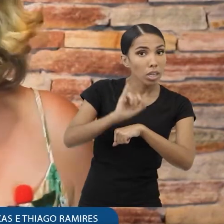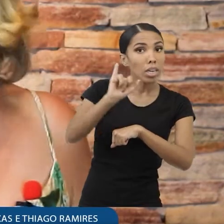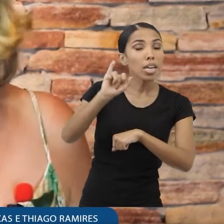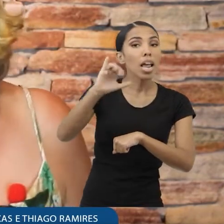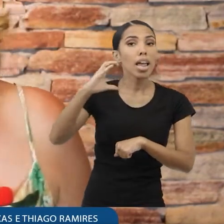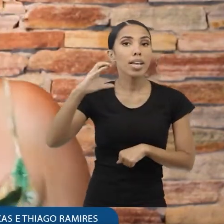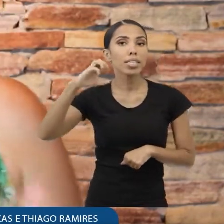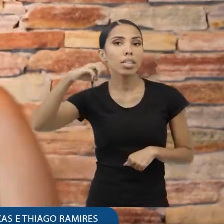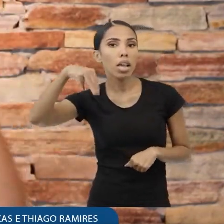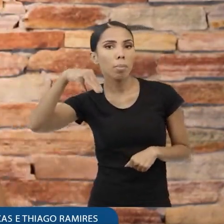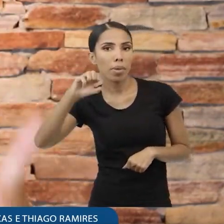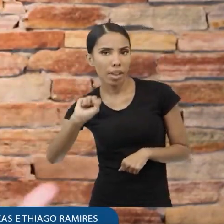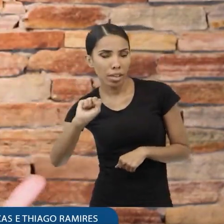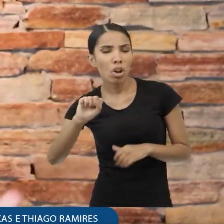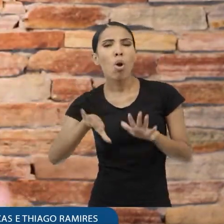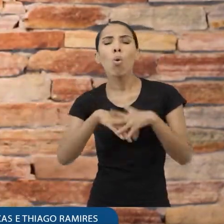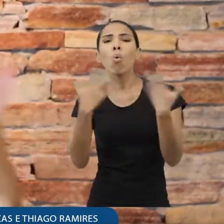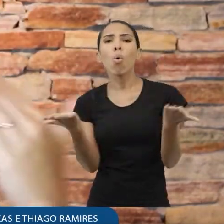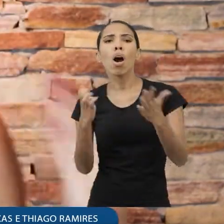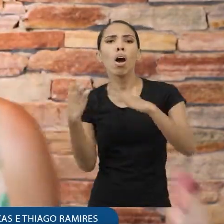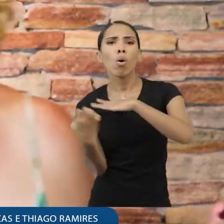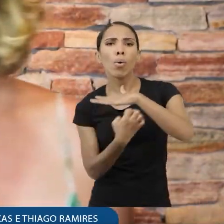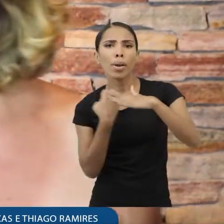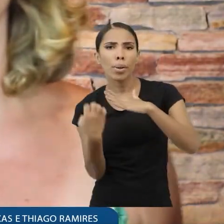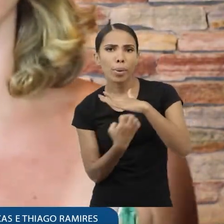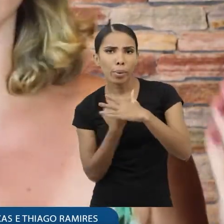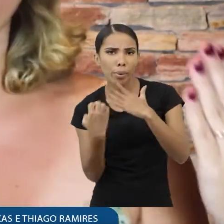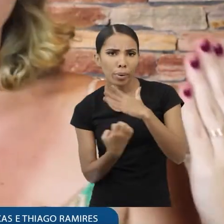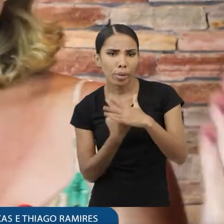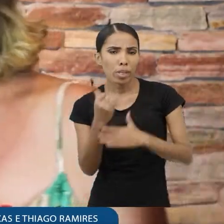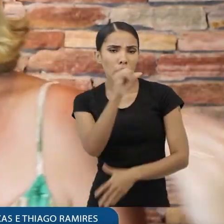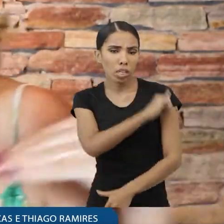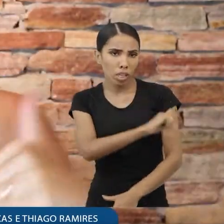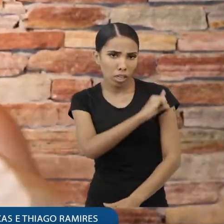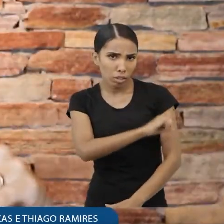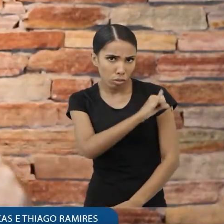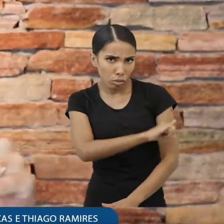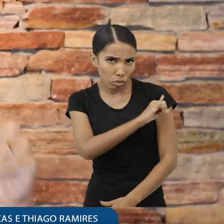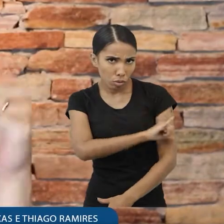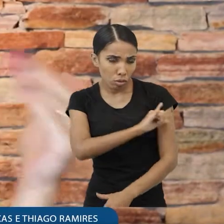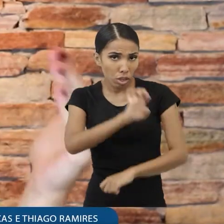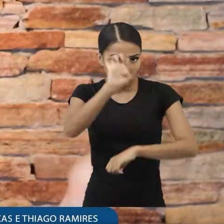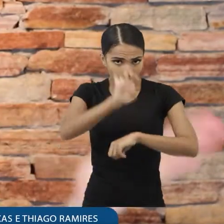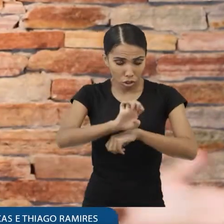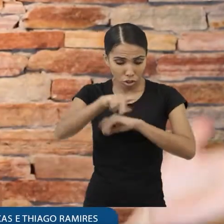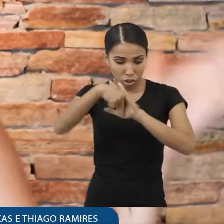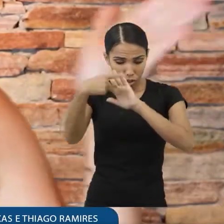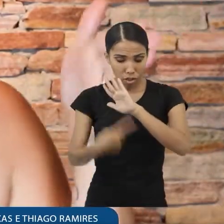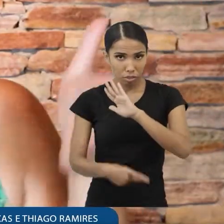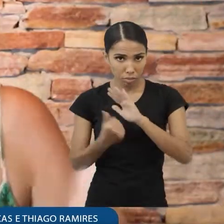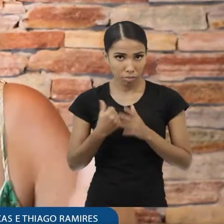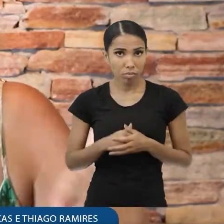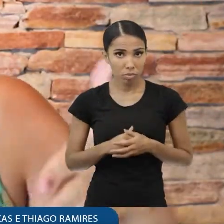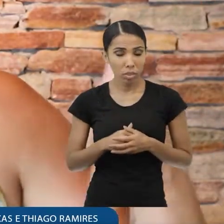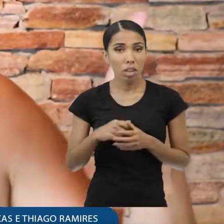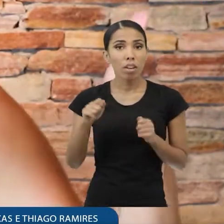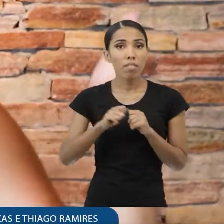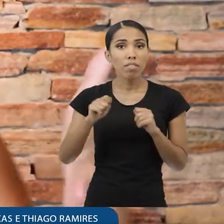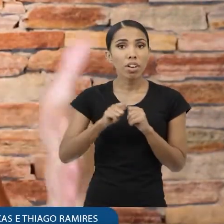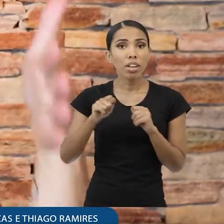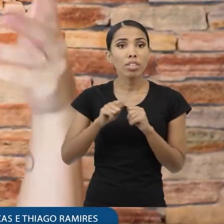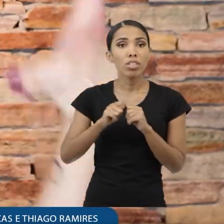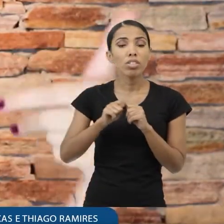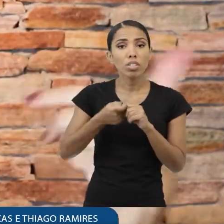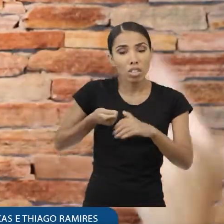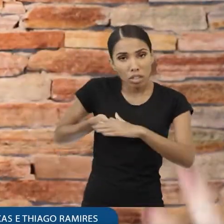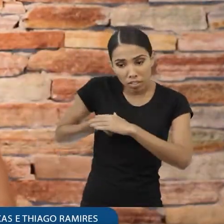de ICMS. Quais são as empresas, considerando o Rio de Janeiro, que é o estado da onde a gente está falando, que